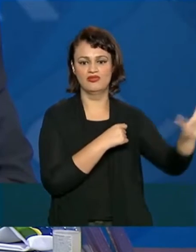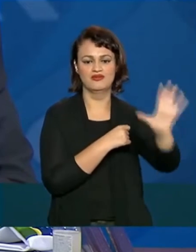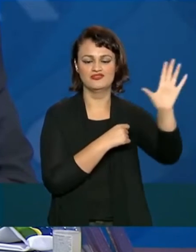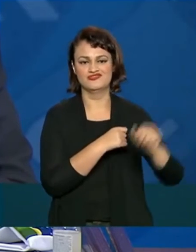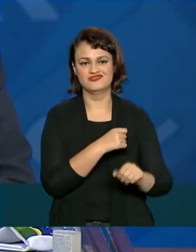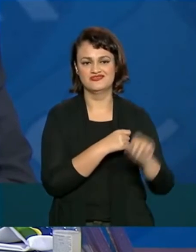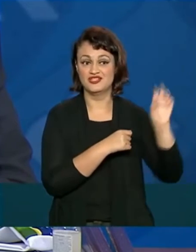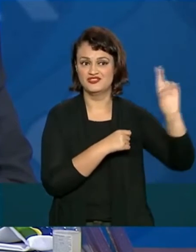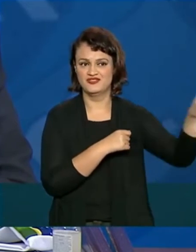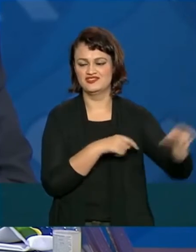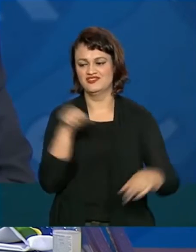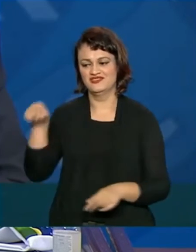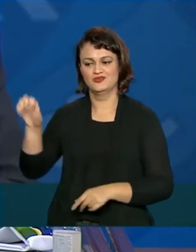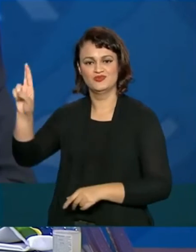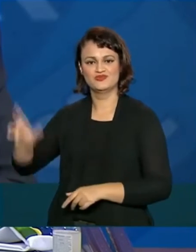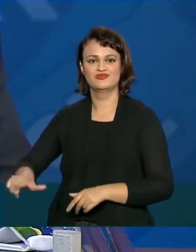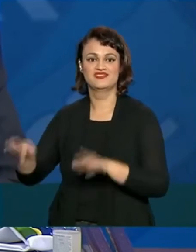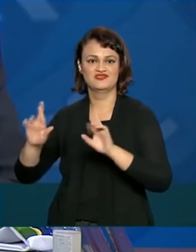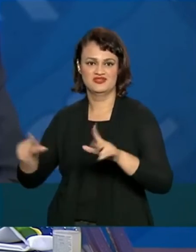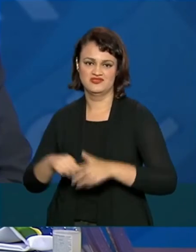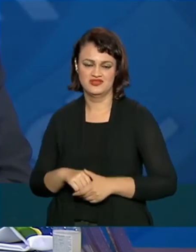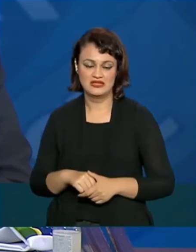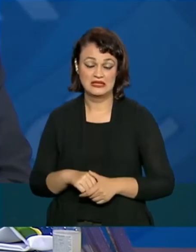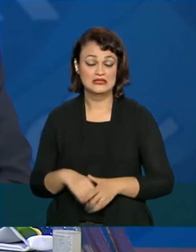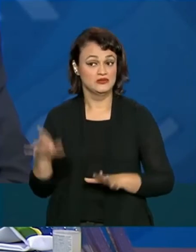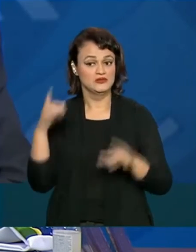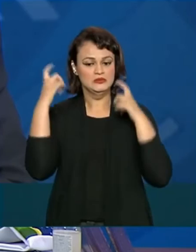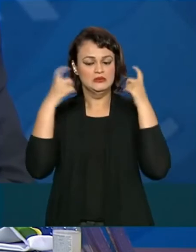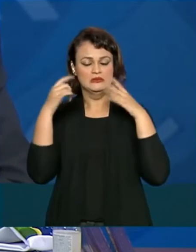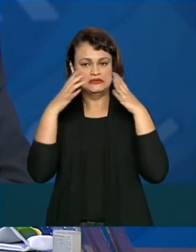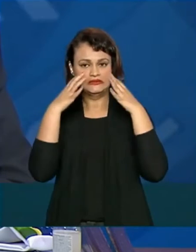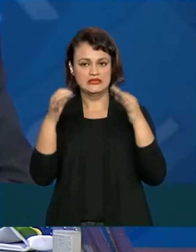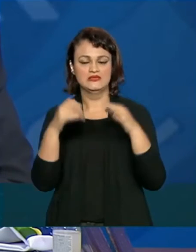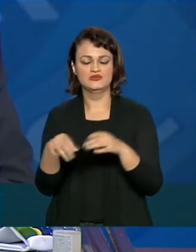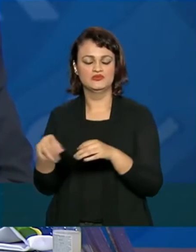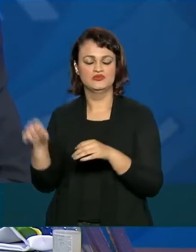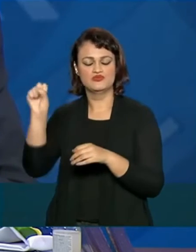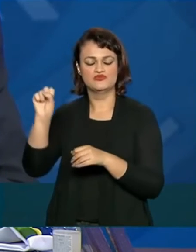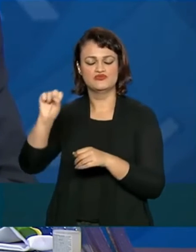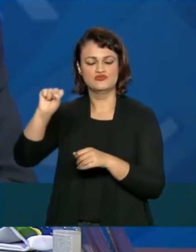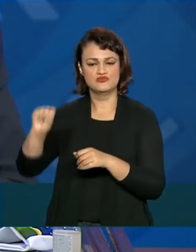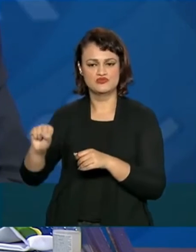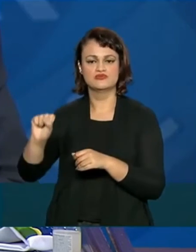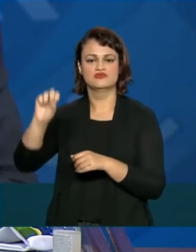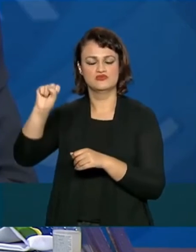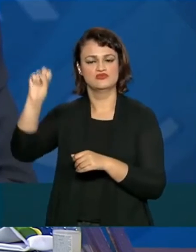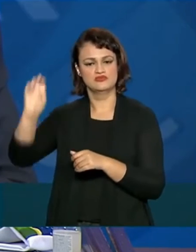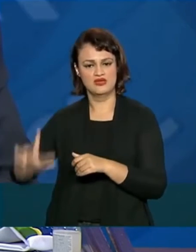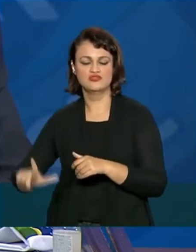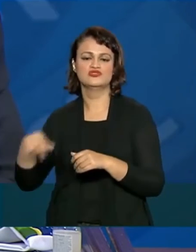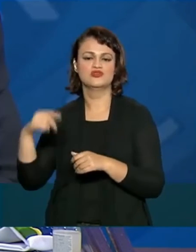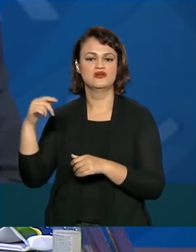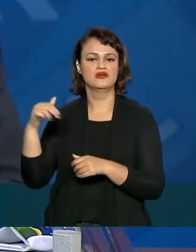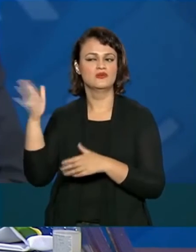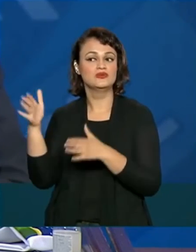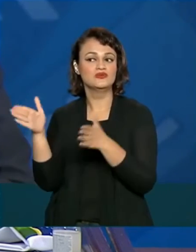estamos bastante preocupados e atentos com o que poderá acontecer com a região sul e sudeste, com a chegada do